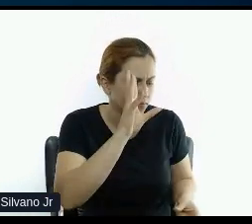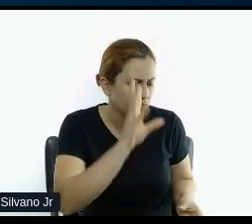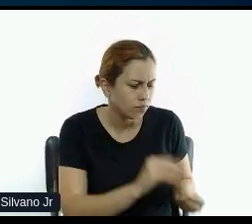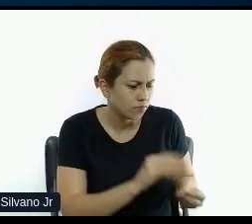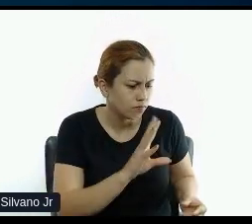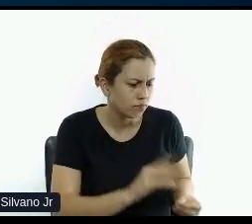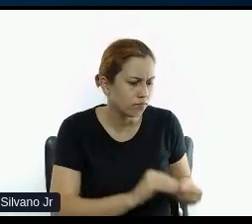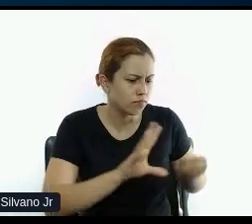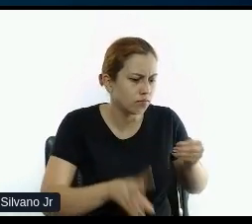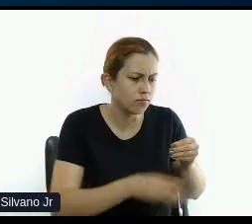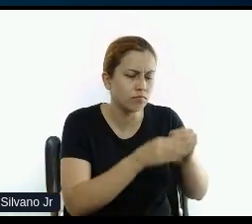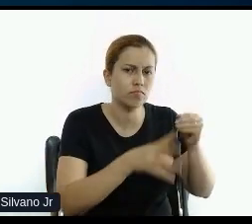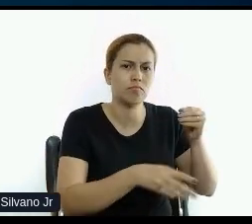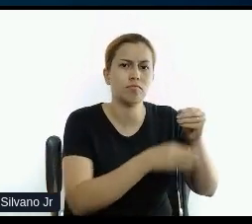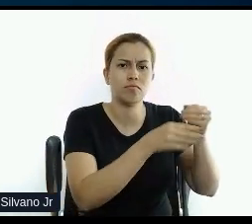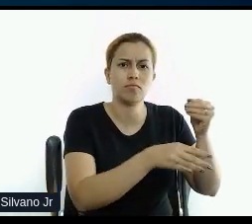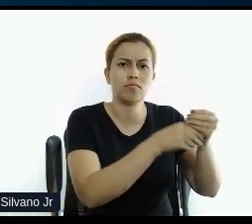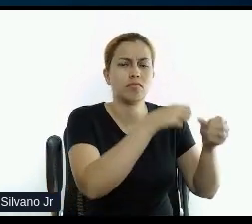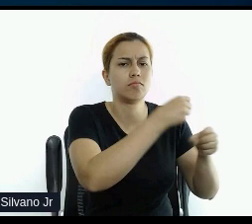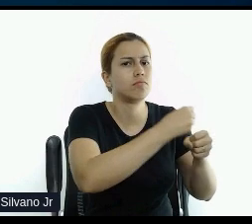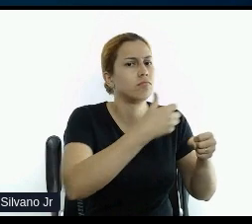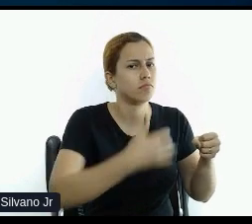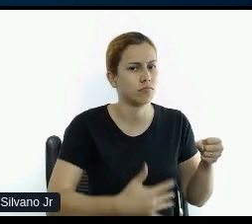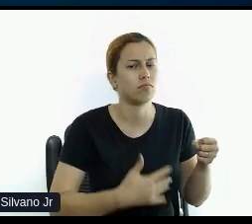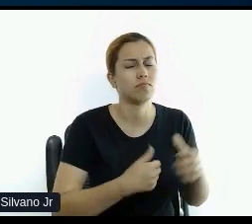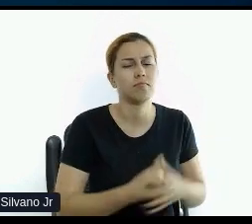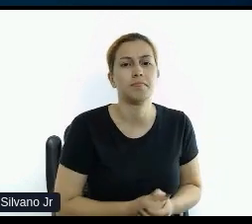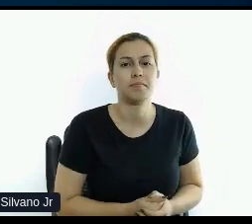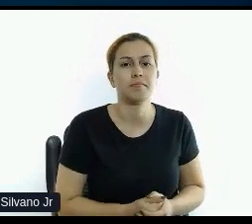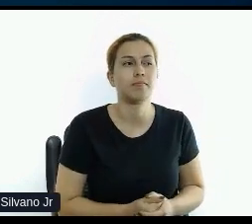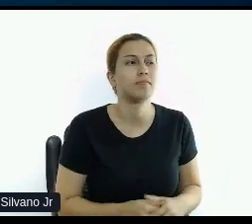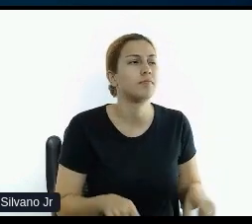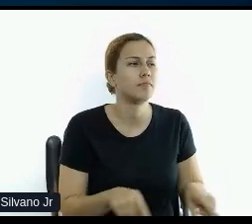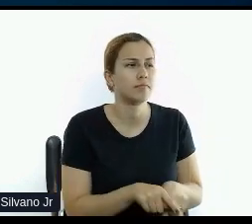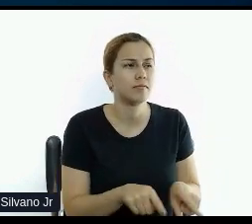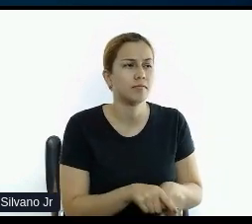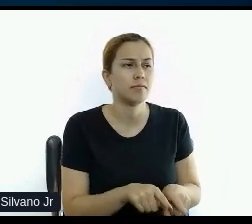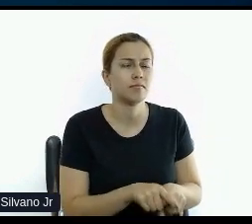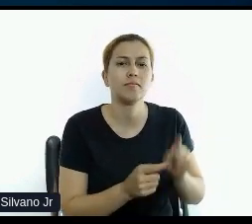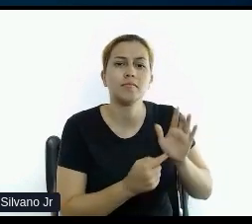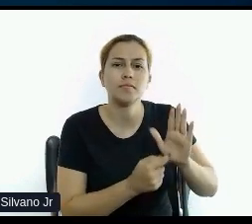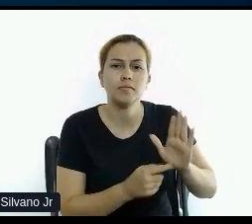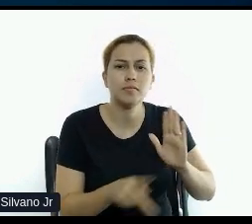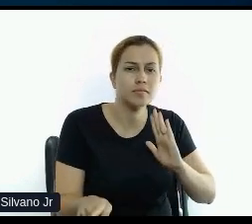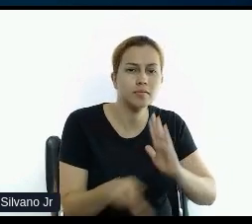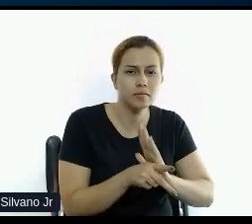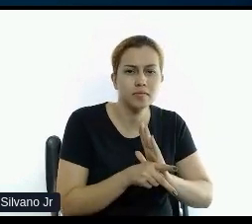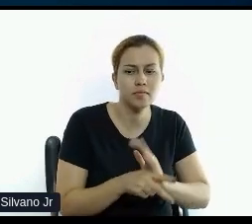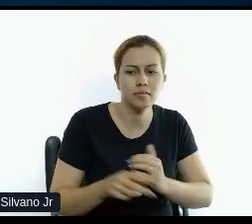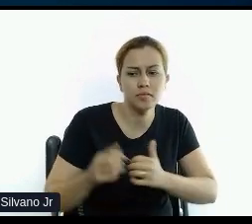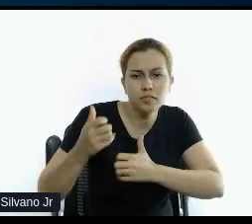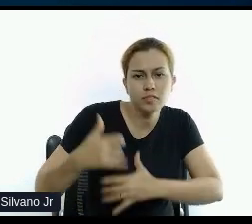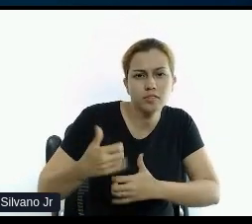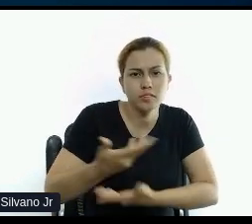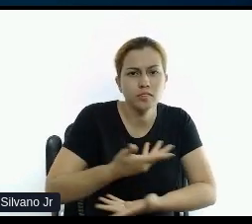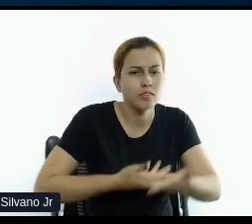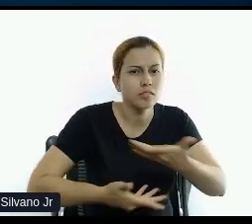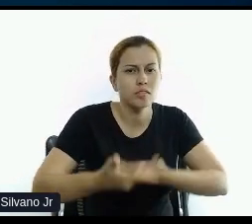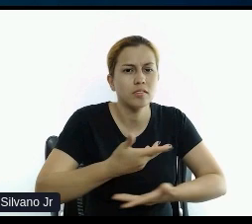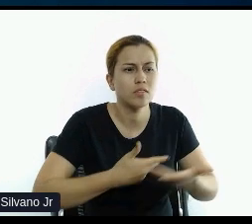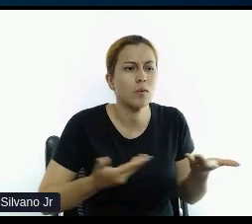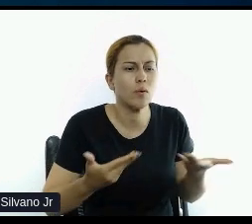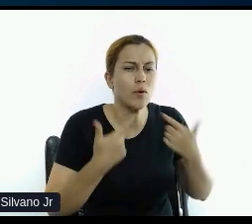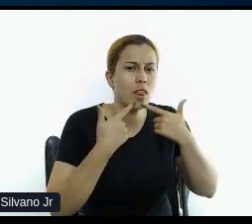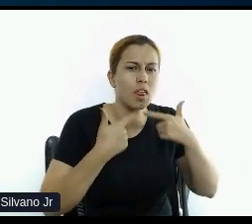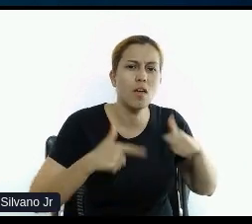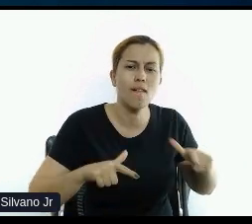ferramenta consegue estar apoiando a gente nesse sentido. Chatbots acessíveis, né? Hoje, dentro de um contexto de processamento de linguagem natural, a gente